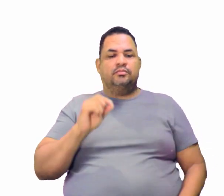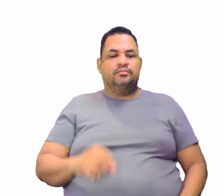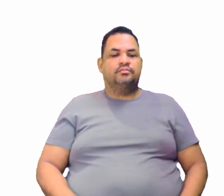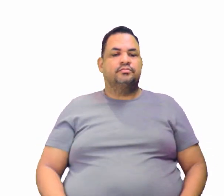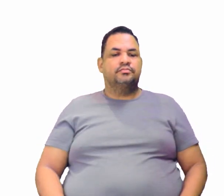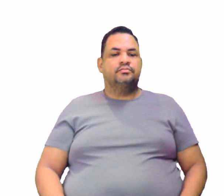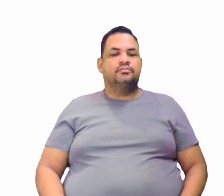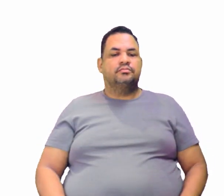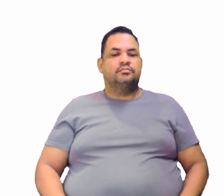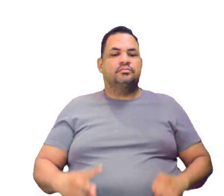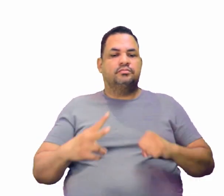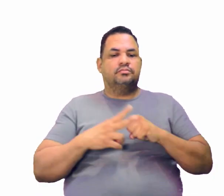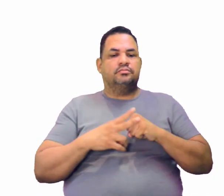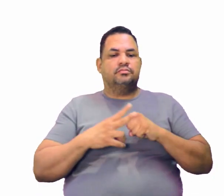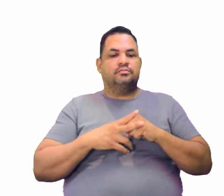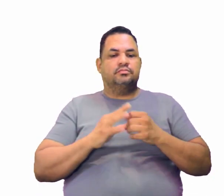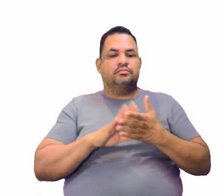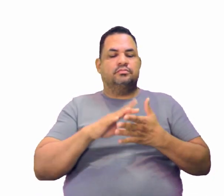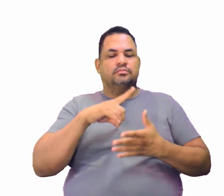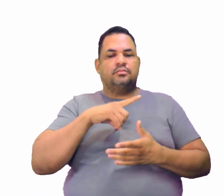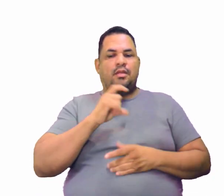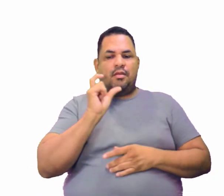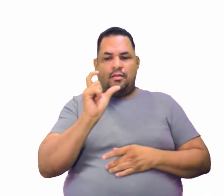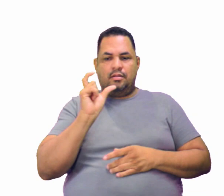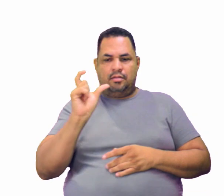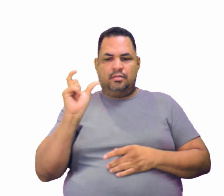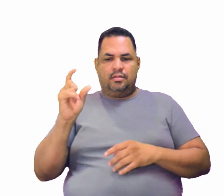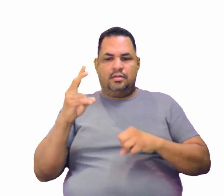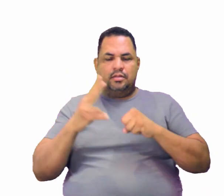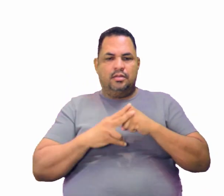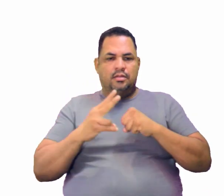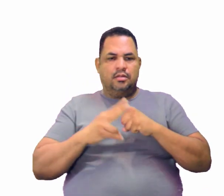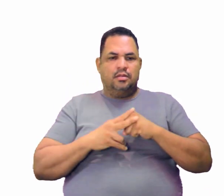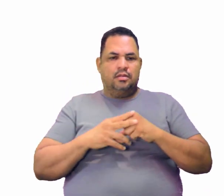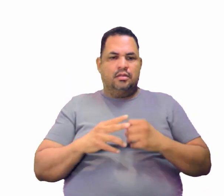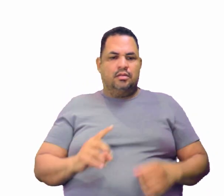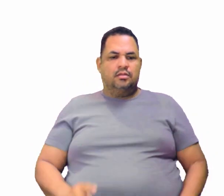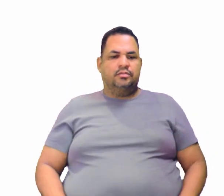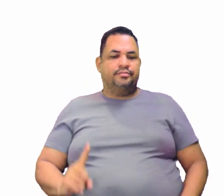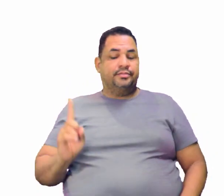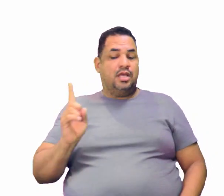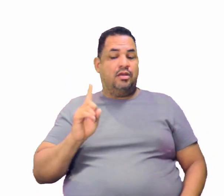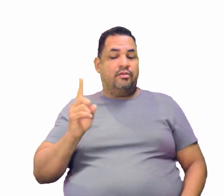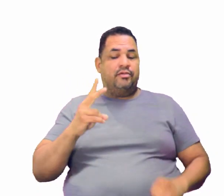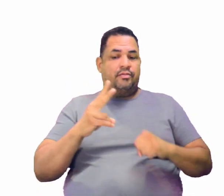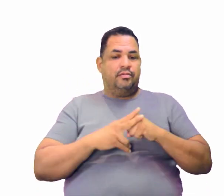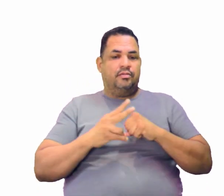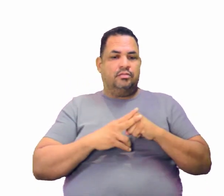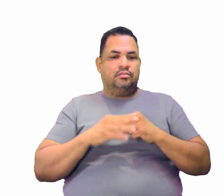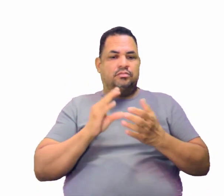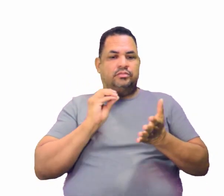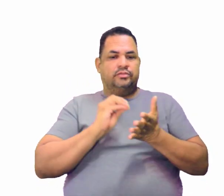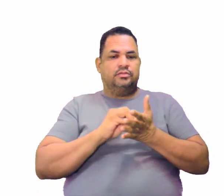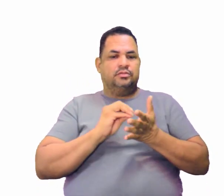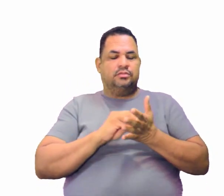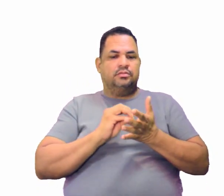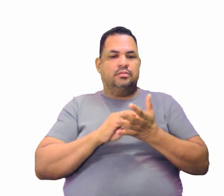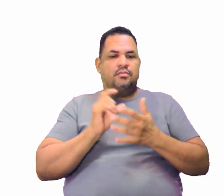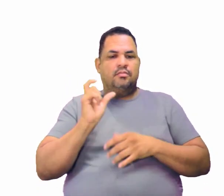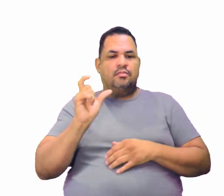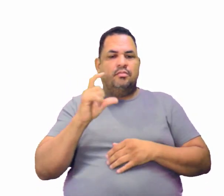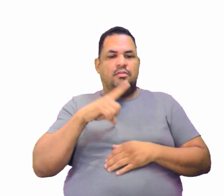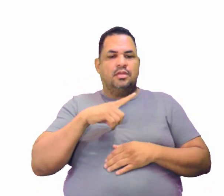verbal? Verbal, lembra verbo, que são palavras, não é isso? E não verbal, uma ausência de palavra. Mas aí